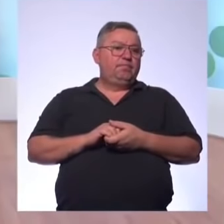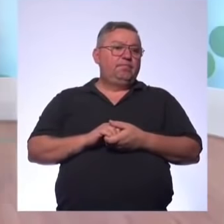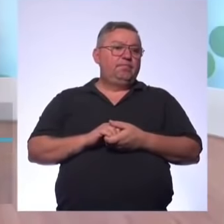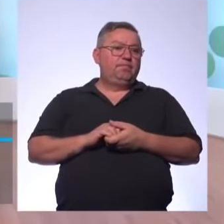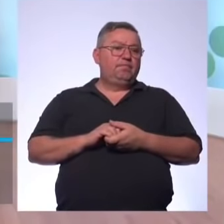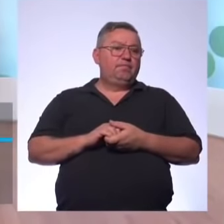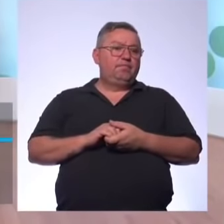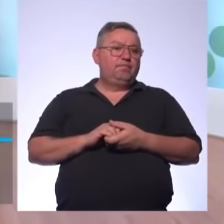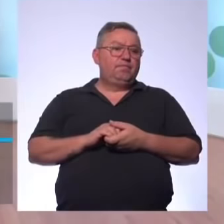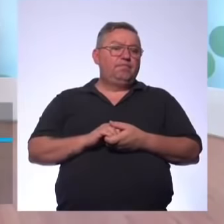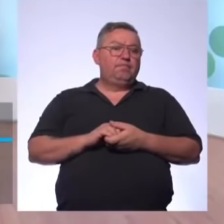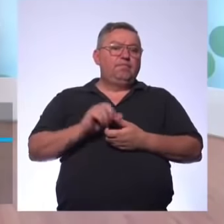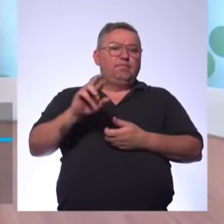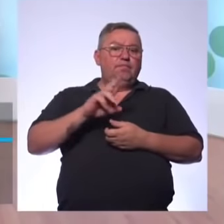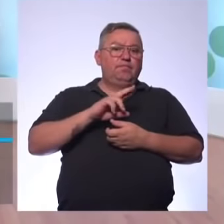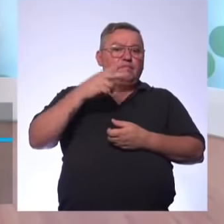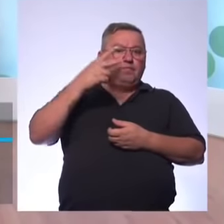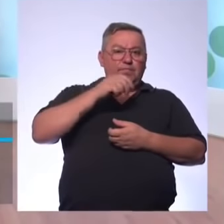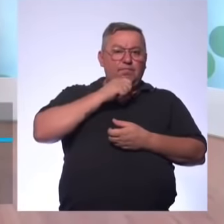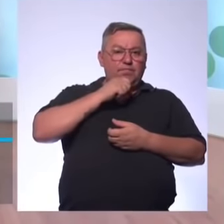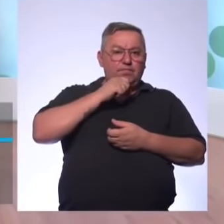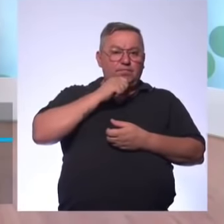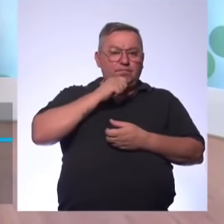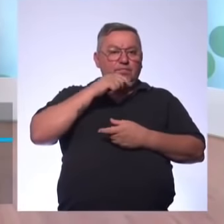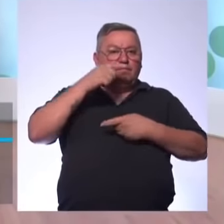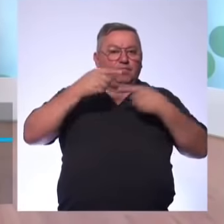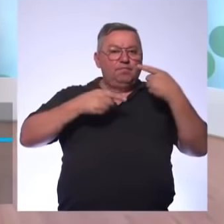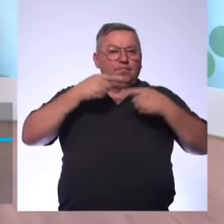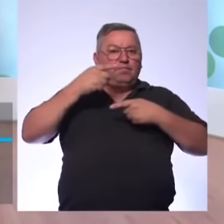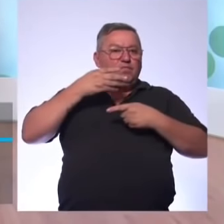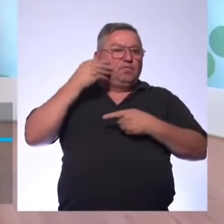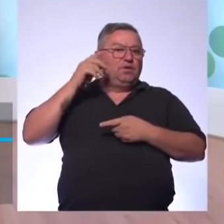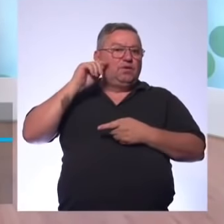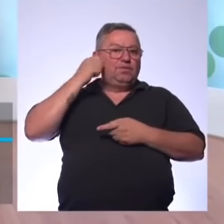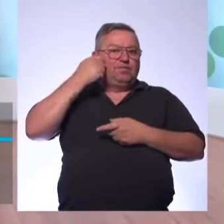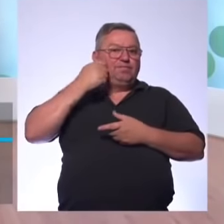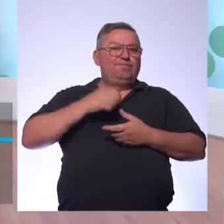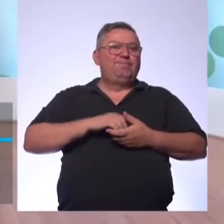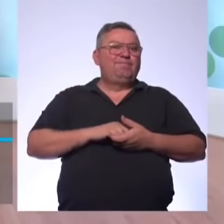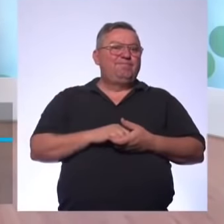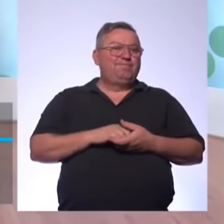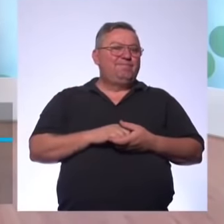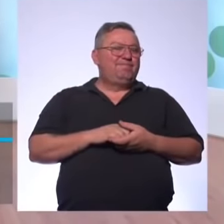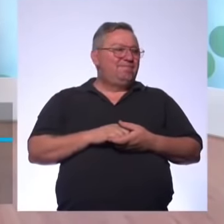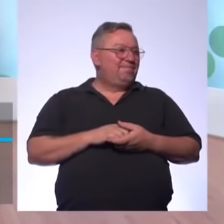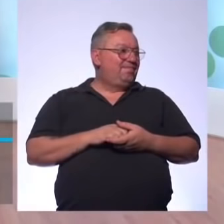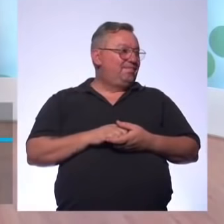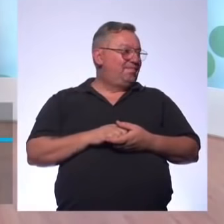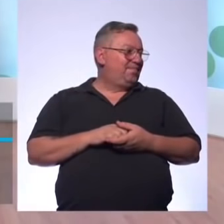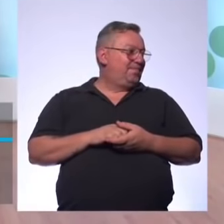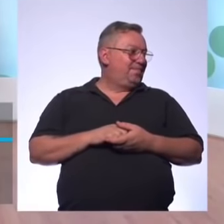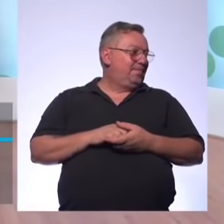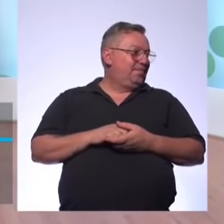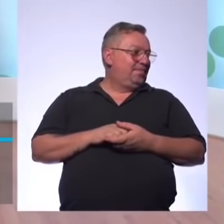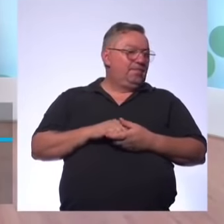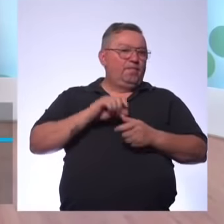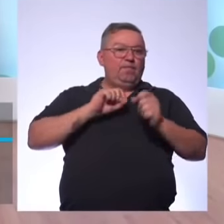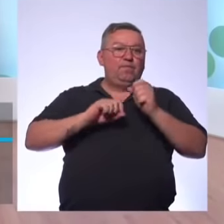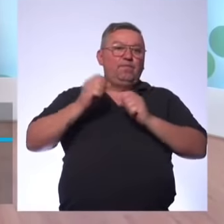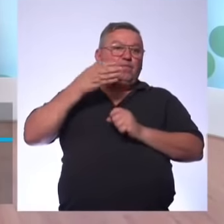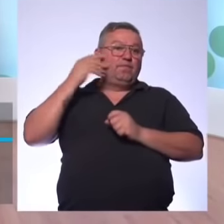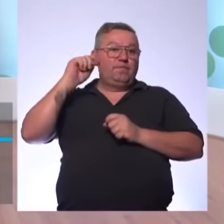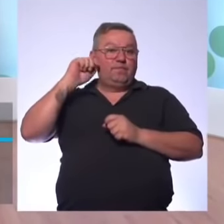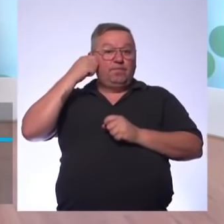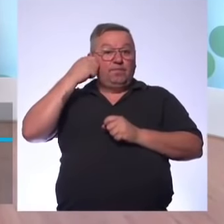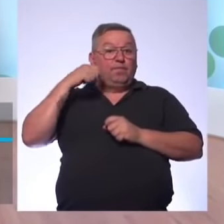Eles responderam a segunda Não ainda tô no debate do gato preto agora bom então nós vamos lá que o gato preto